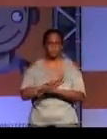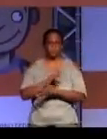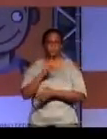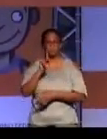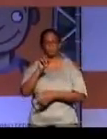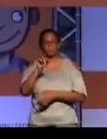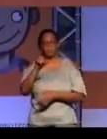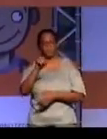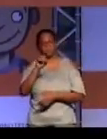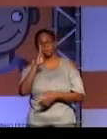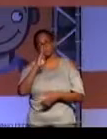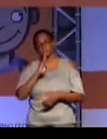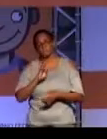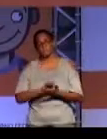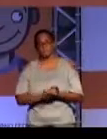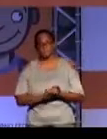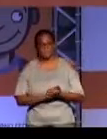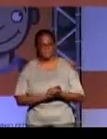país.